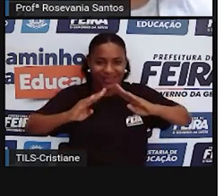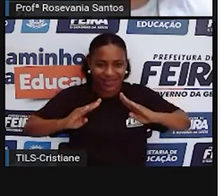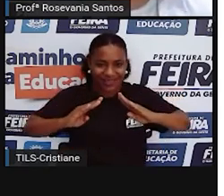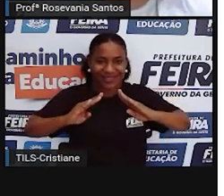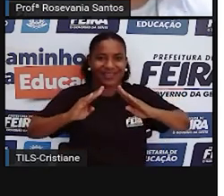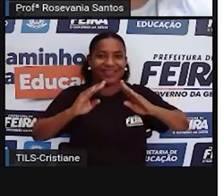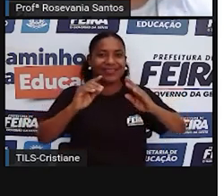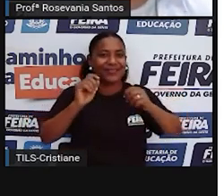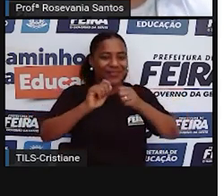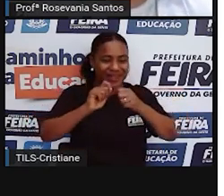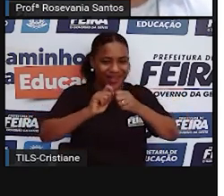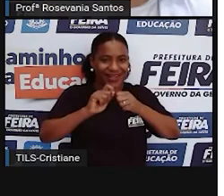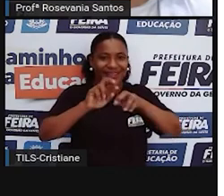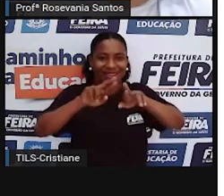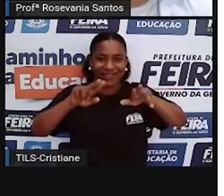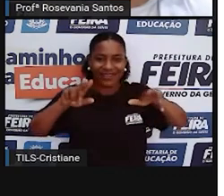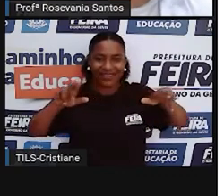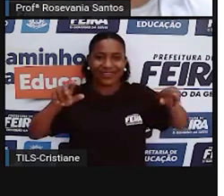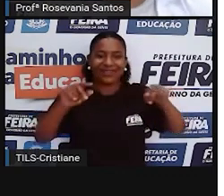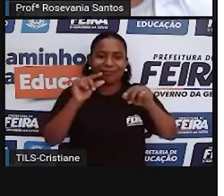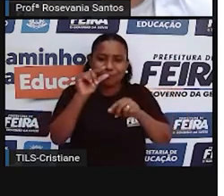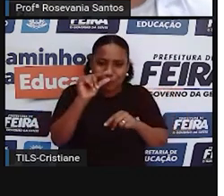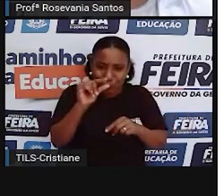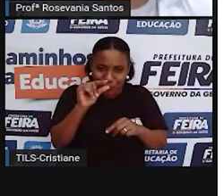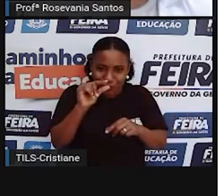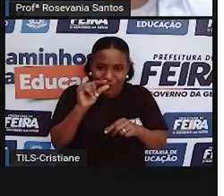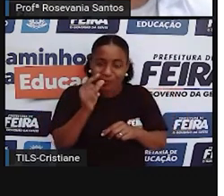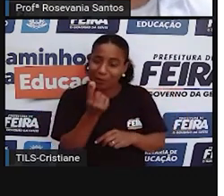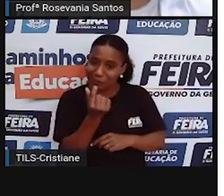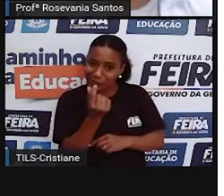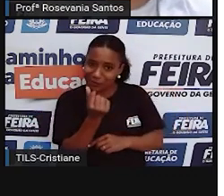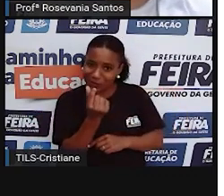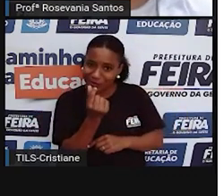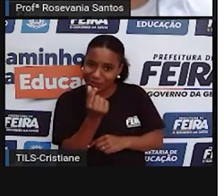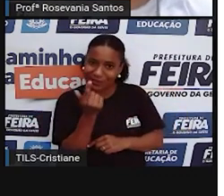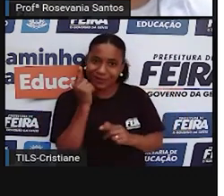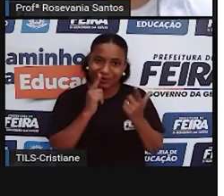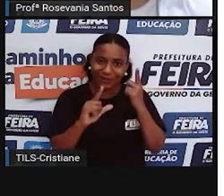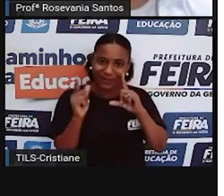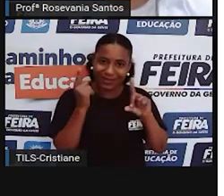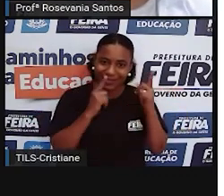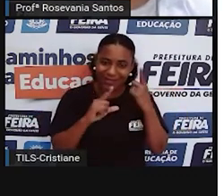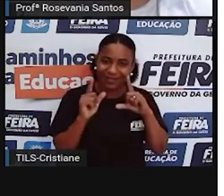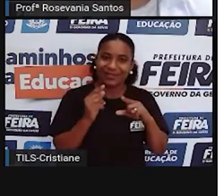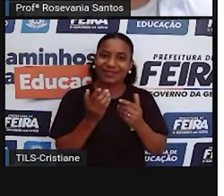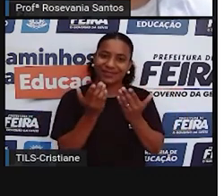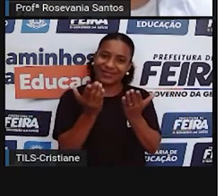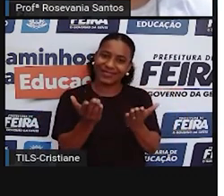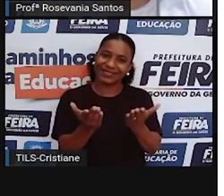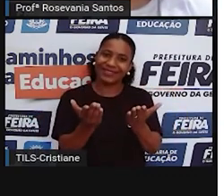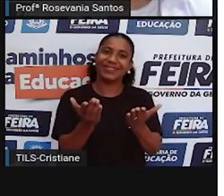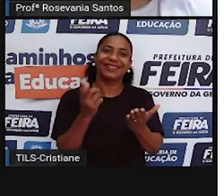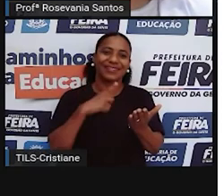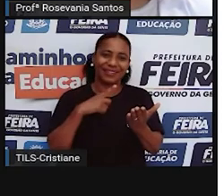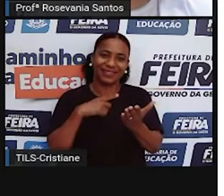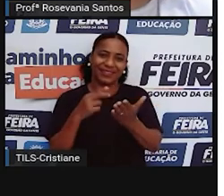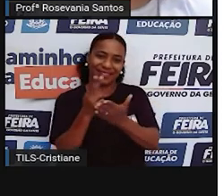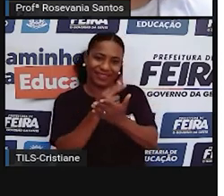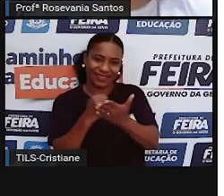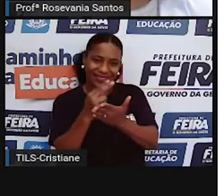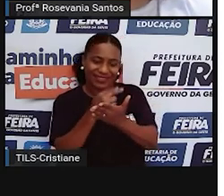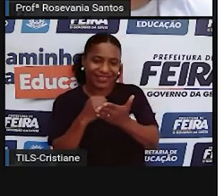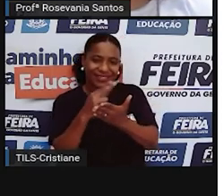nesses detalhes em tudo. E deve ganhar um dinheirinho bom também nisso, né? Se você tem esse talento aí, né, para esse desenho,